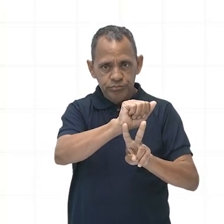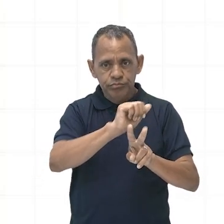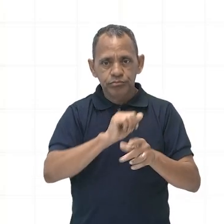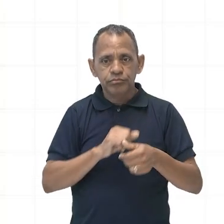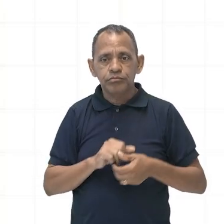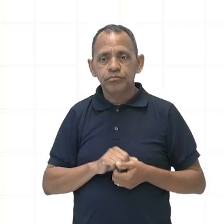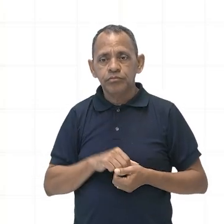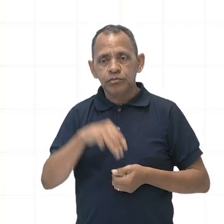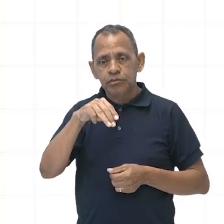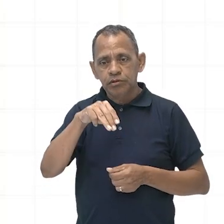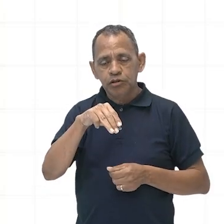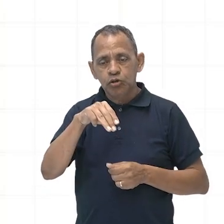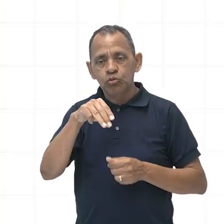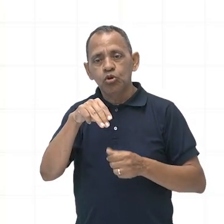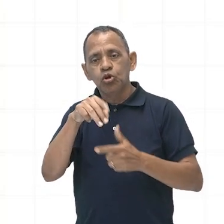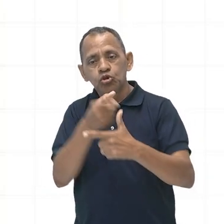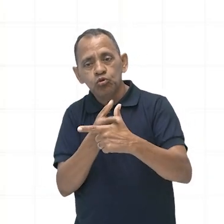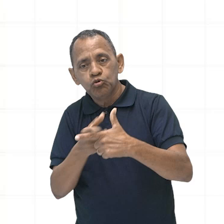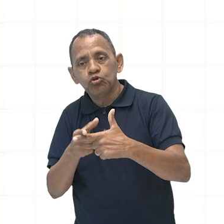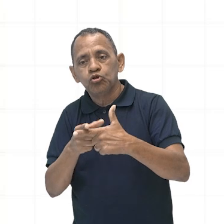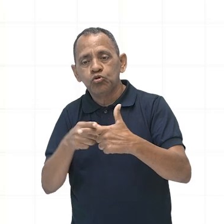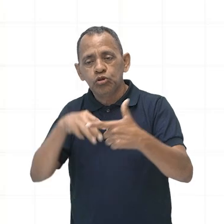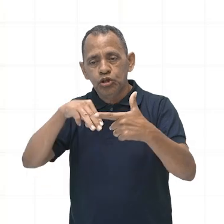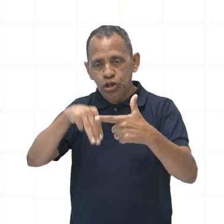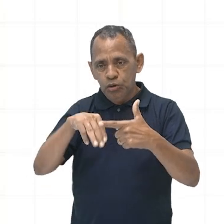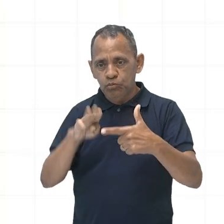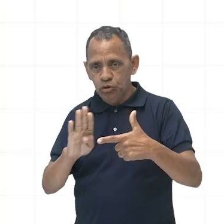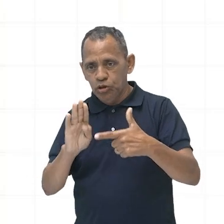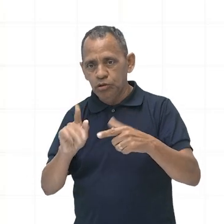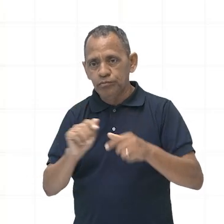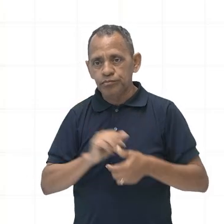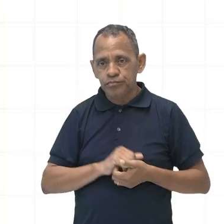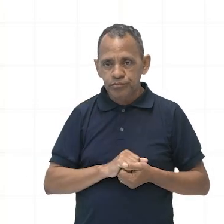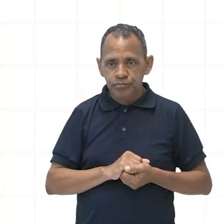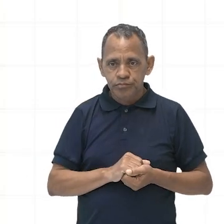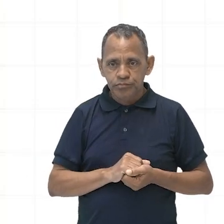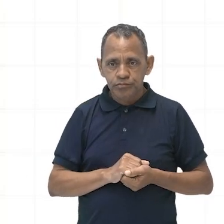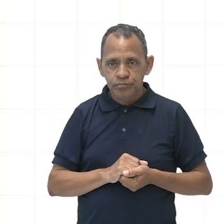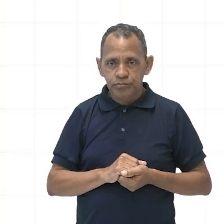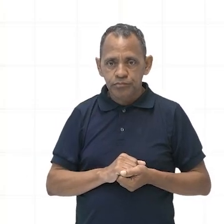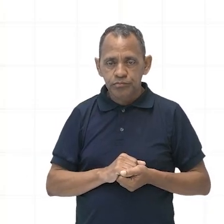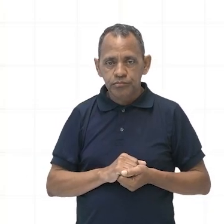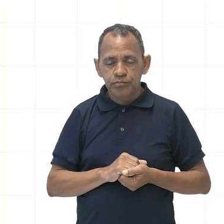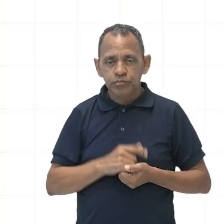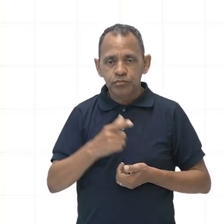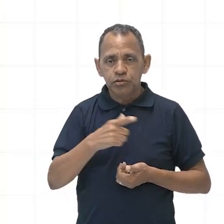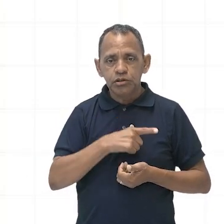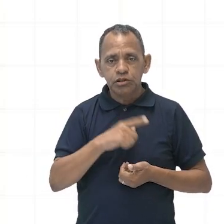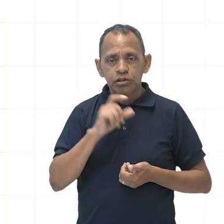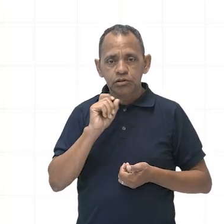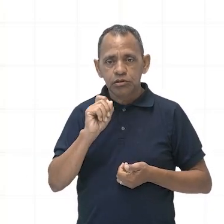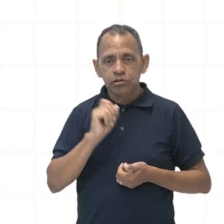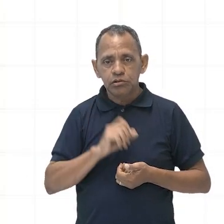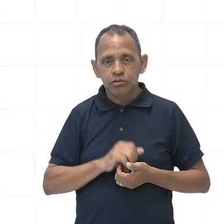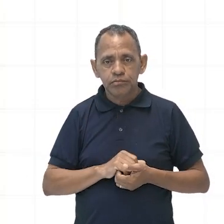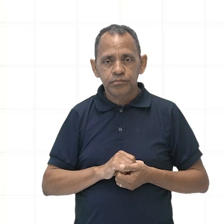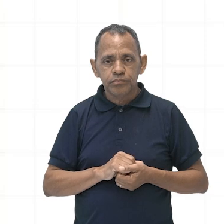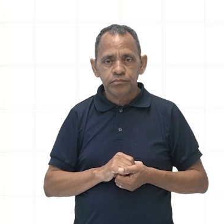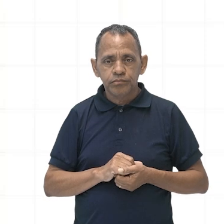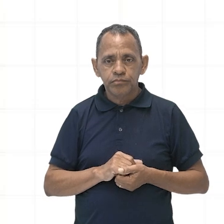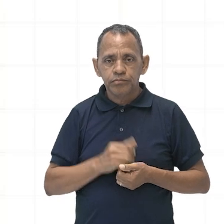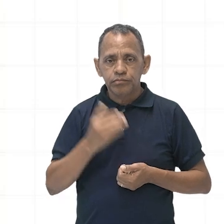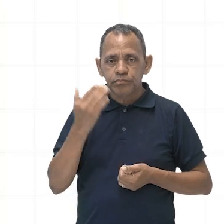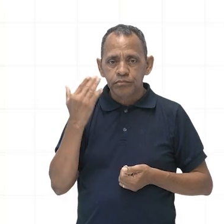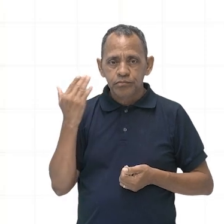A, dividido por raiz N de B. Beleza? Então, aqui, ó, tenho o seguinte.